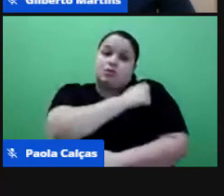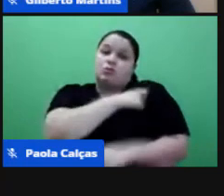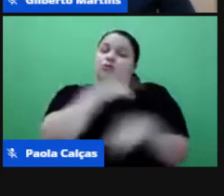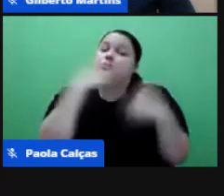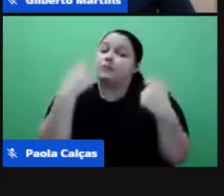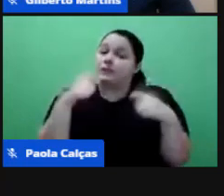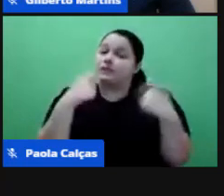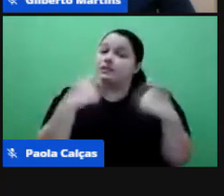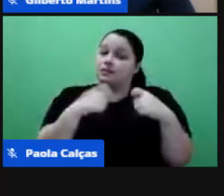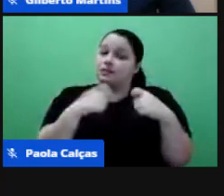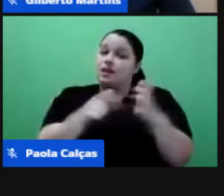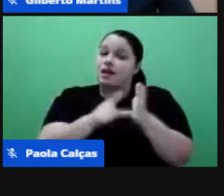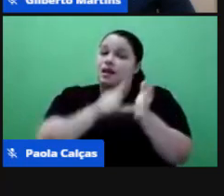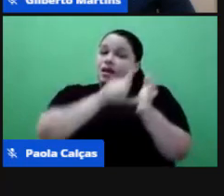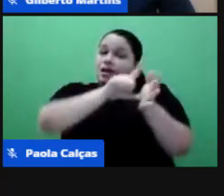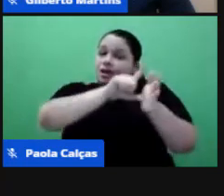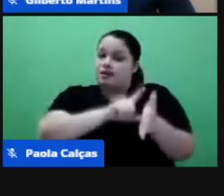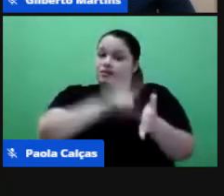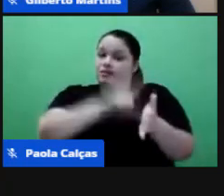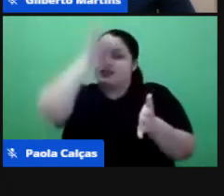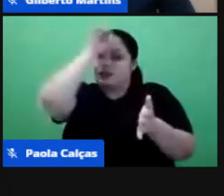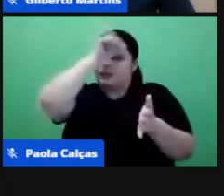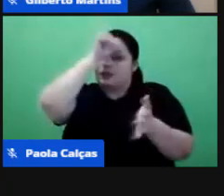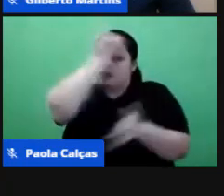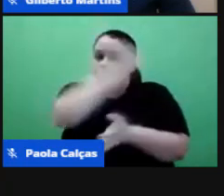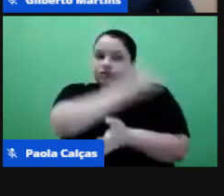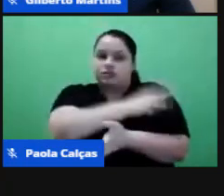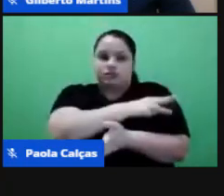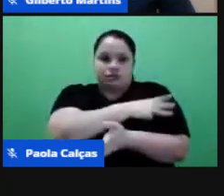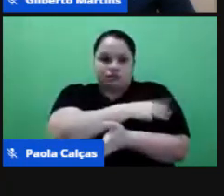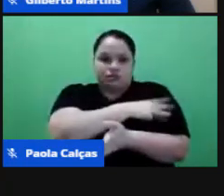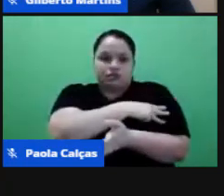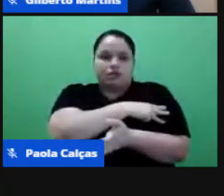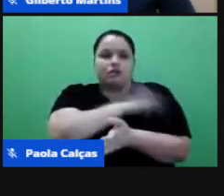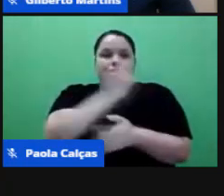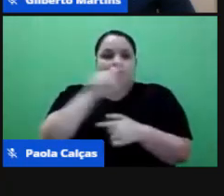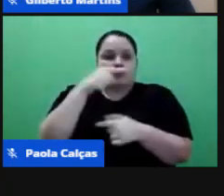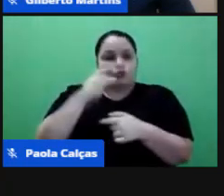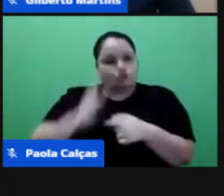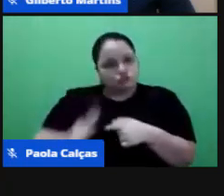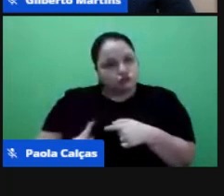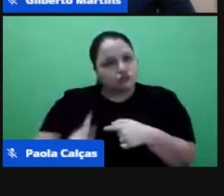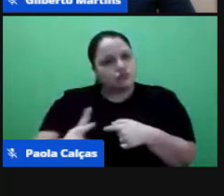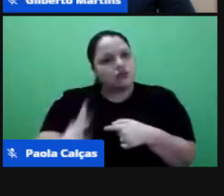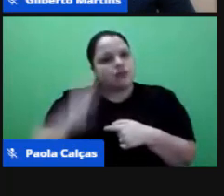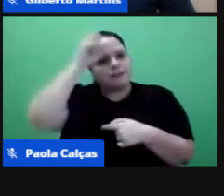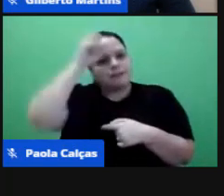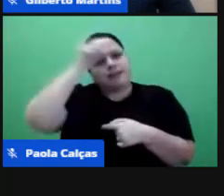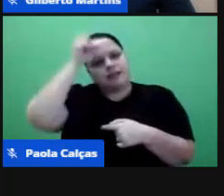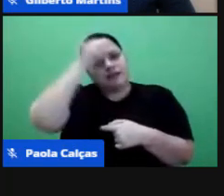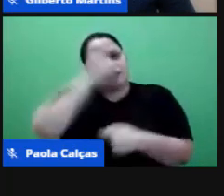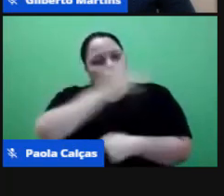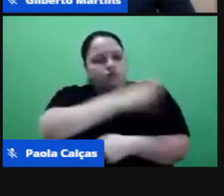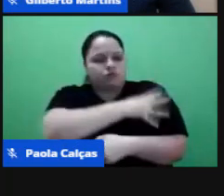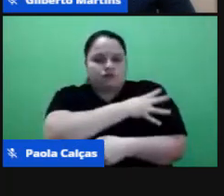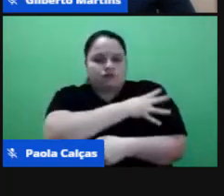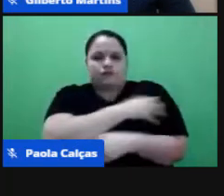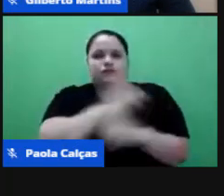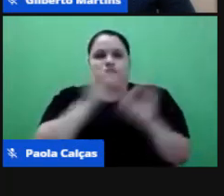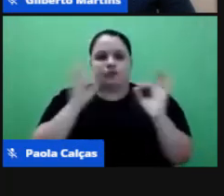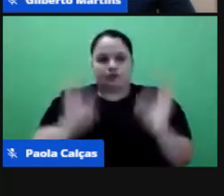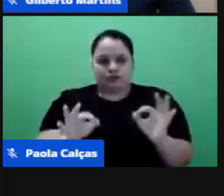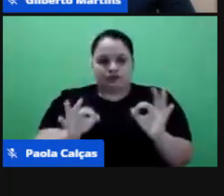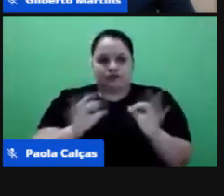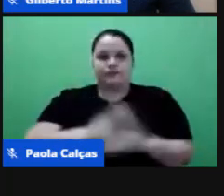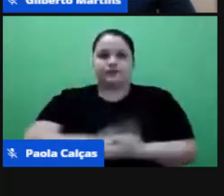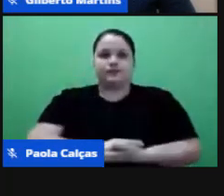precisa ter consolidado no terceiro ano para dar continuidade no conhecimento no quarto ano, tá certo?